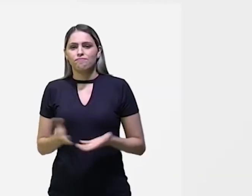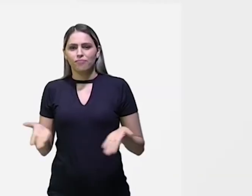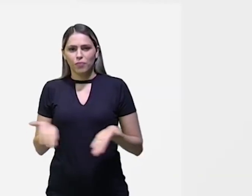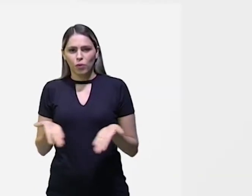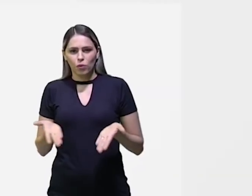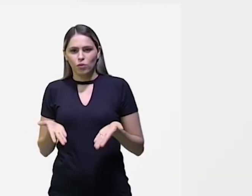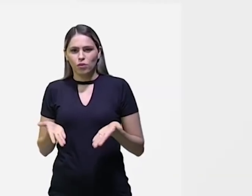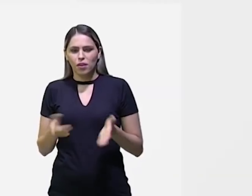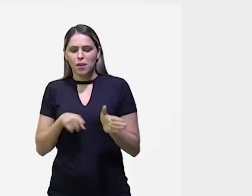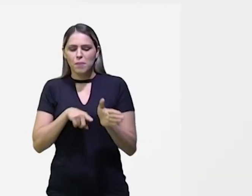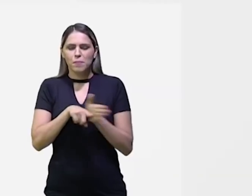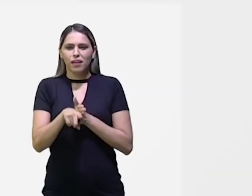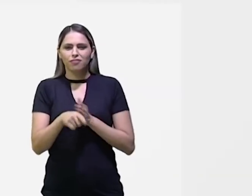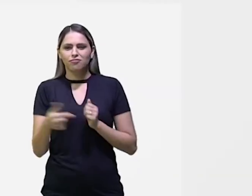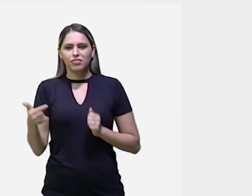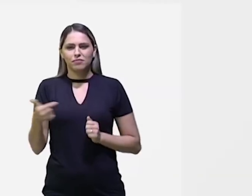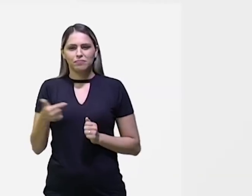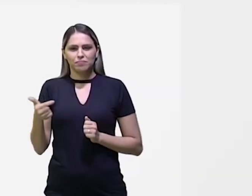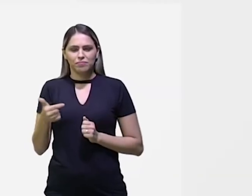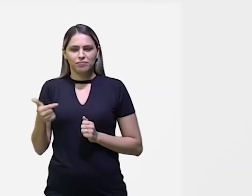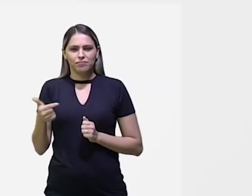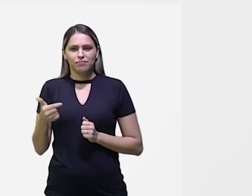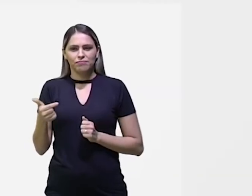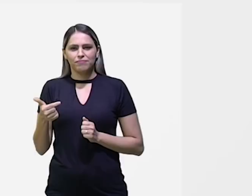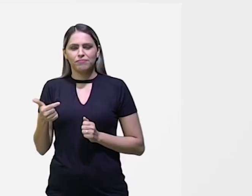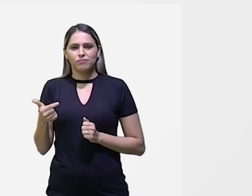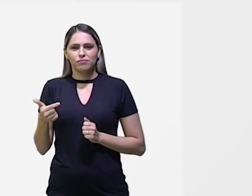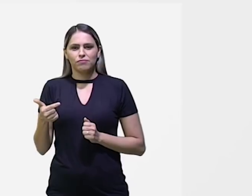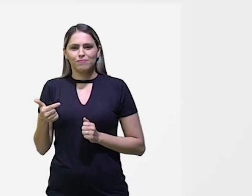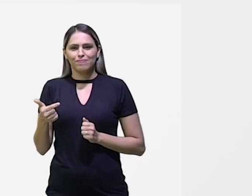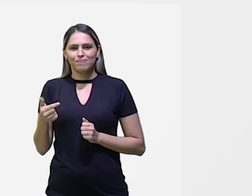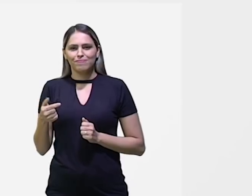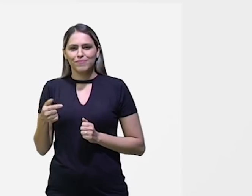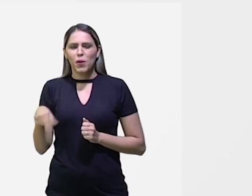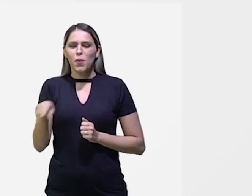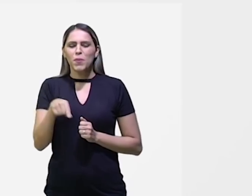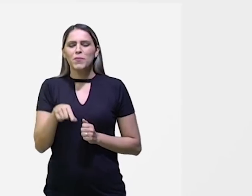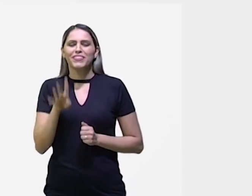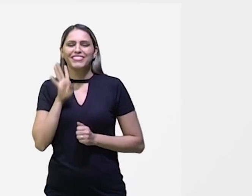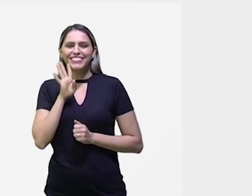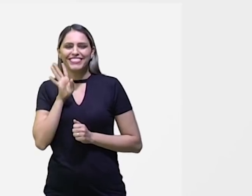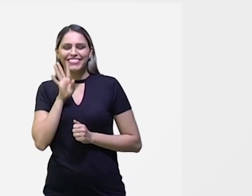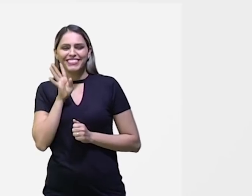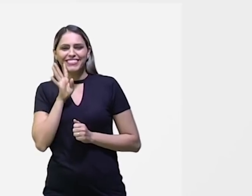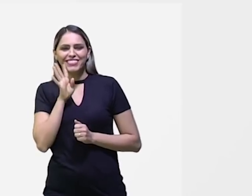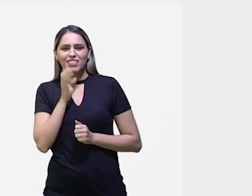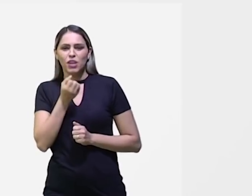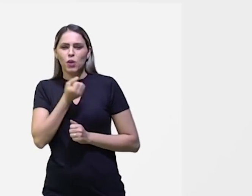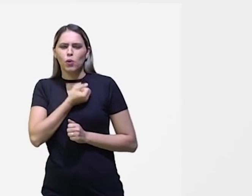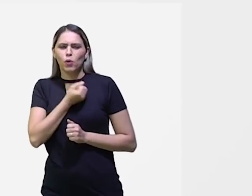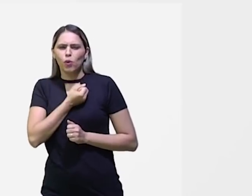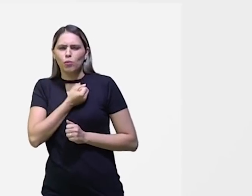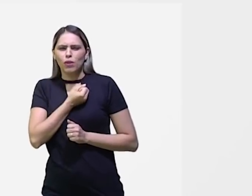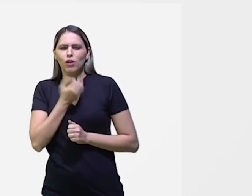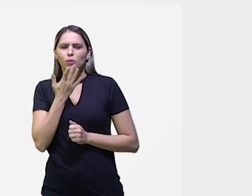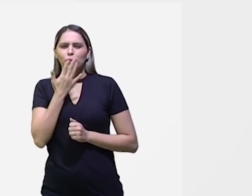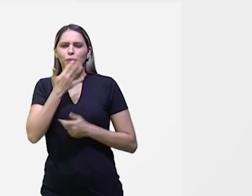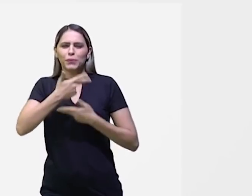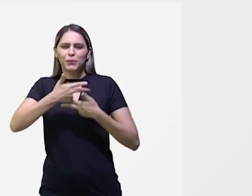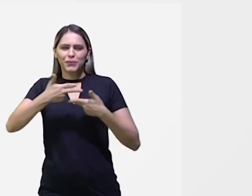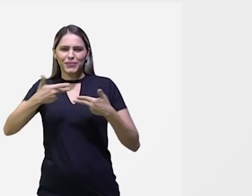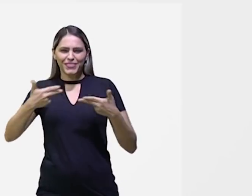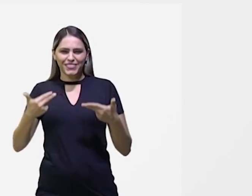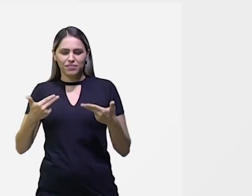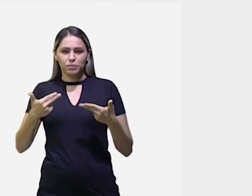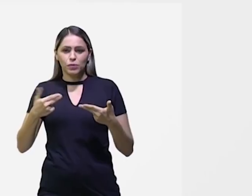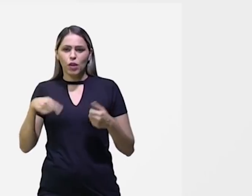agora nós vamos para a segunda questão. Olha como tá bonito, números coloridos. E